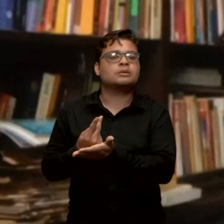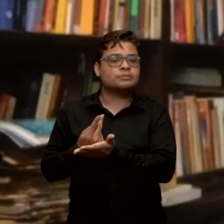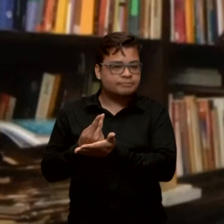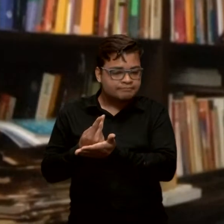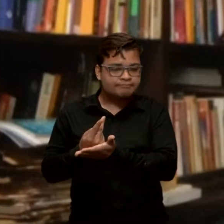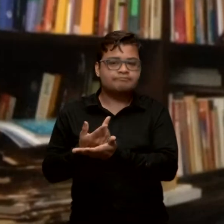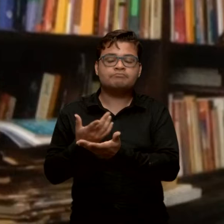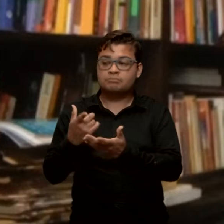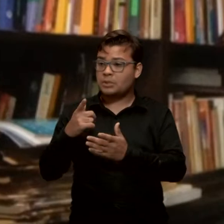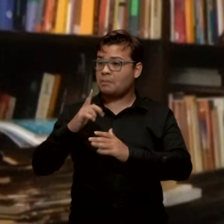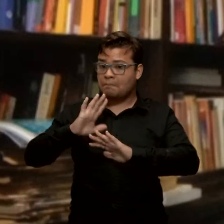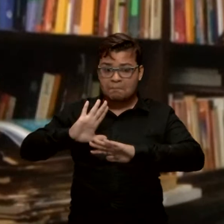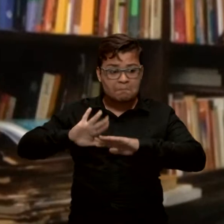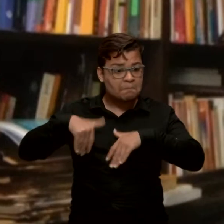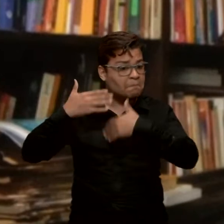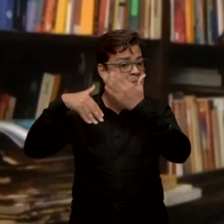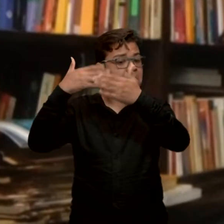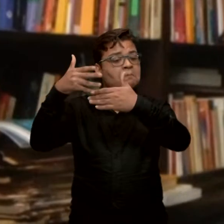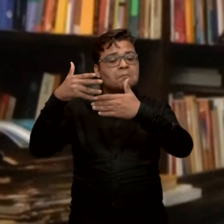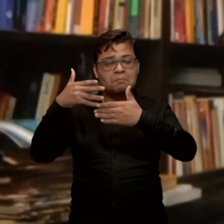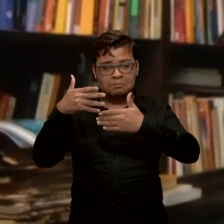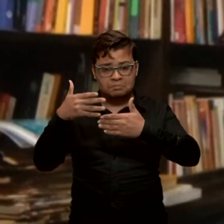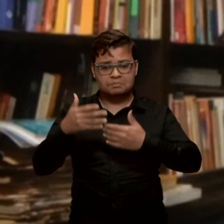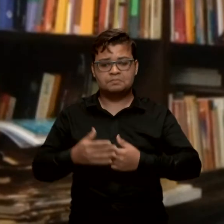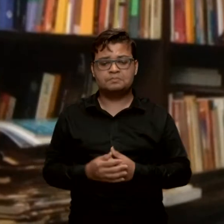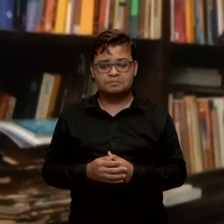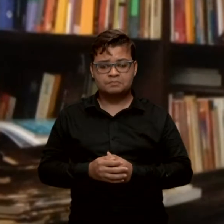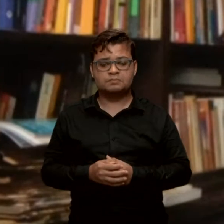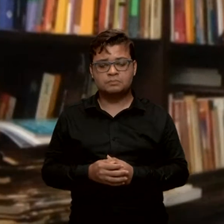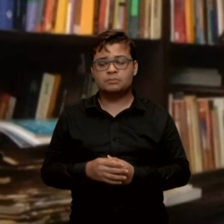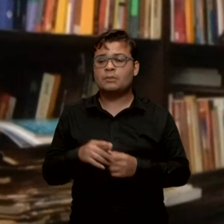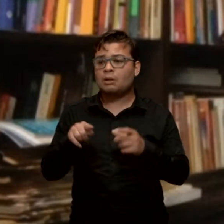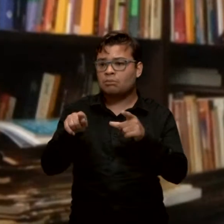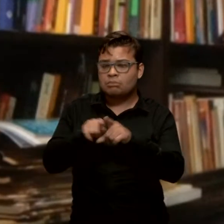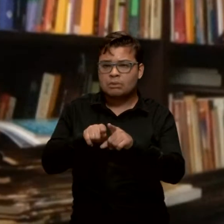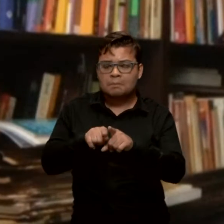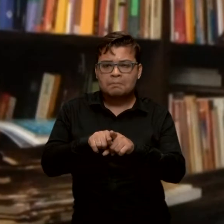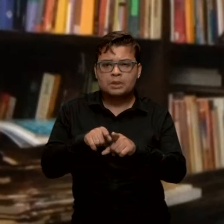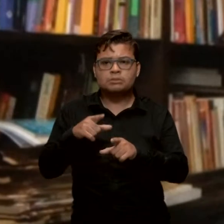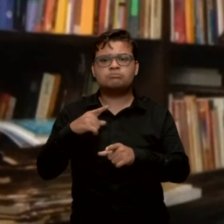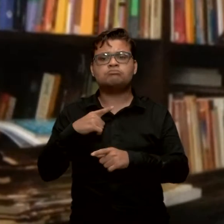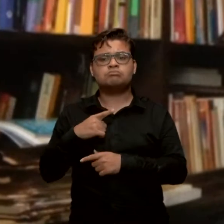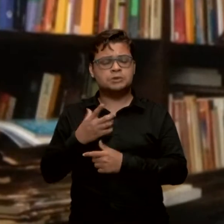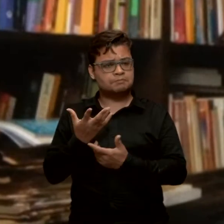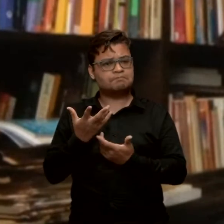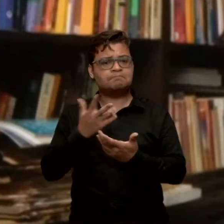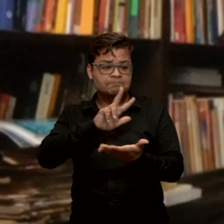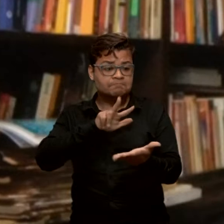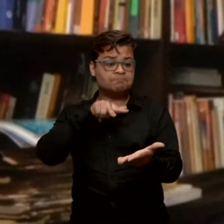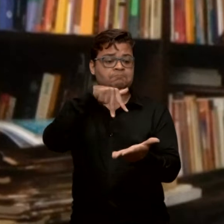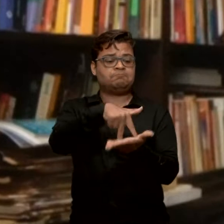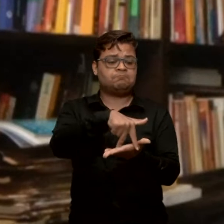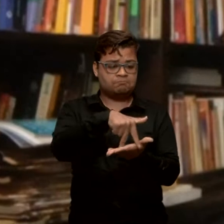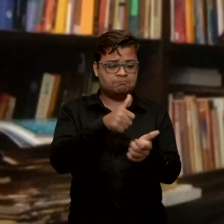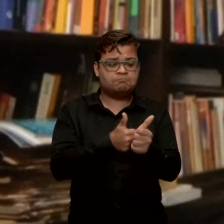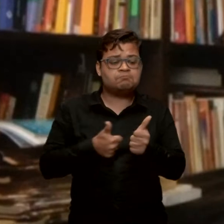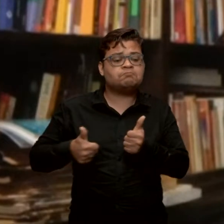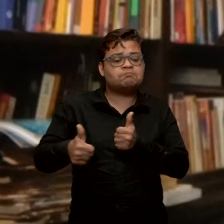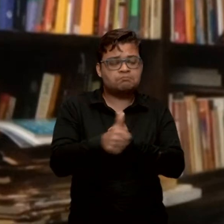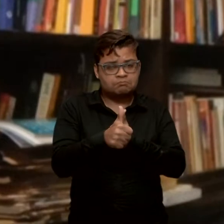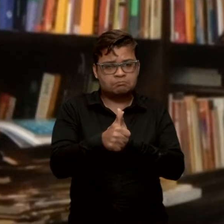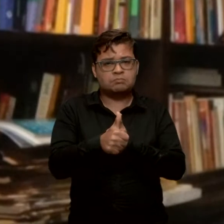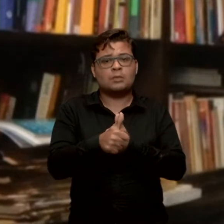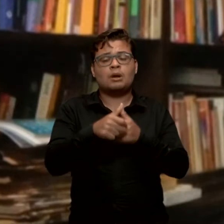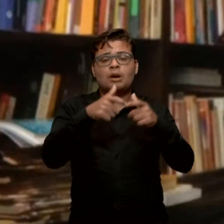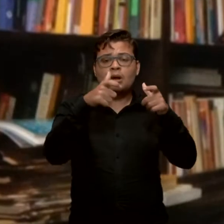e tendo, assim, né, uma presença aí, não somente em nível regional,